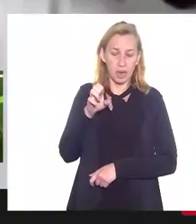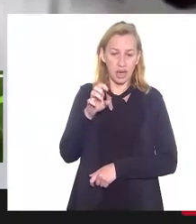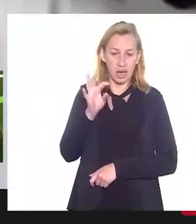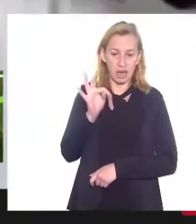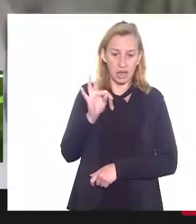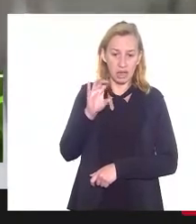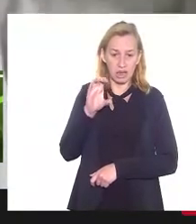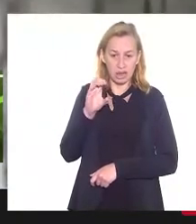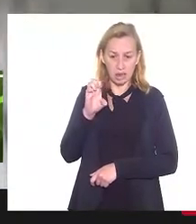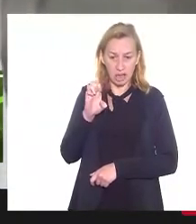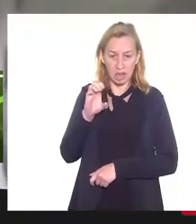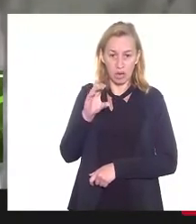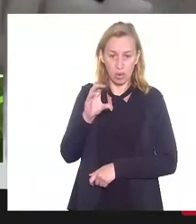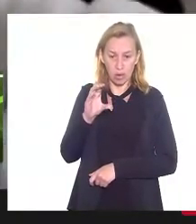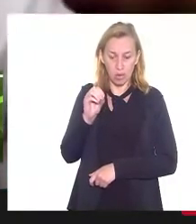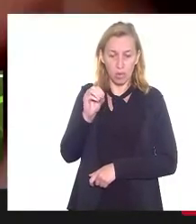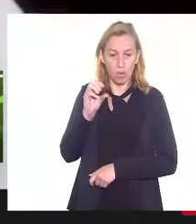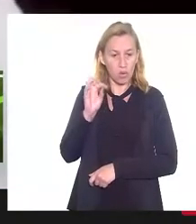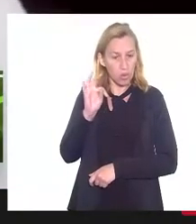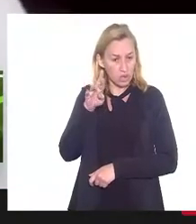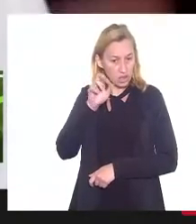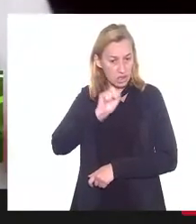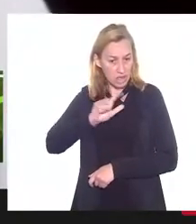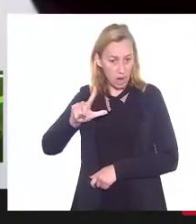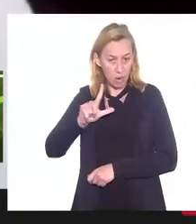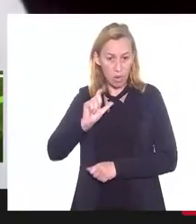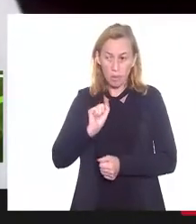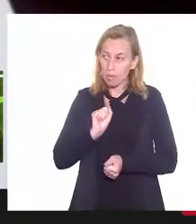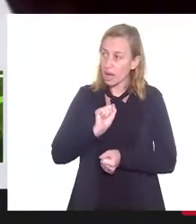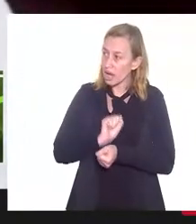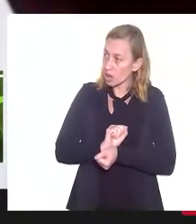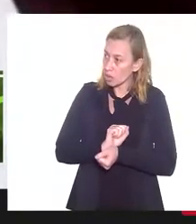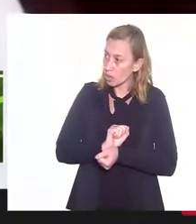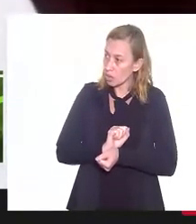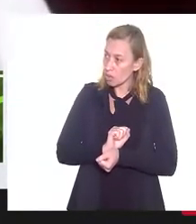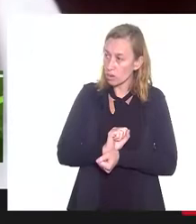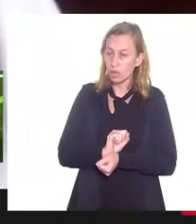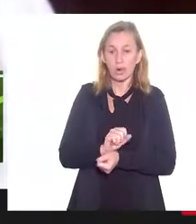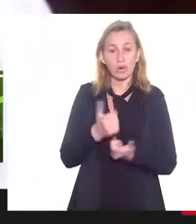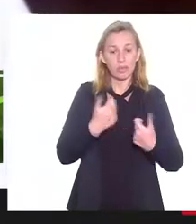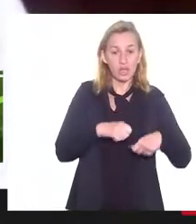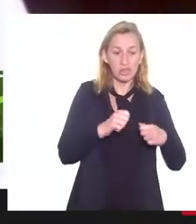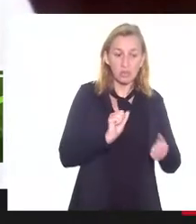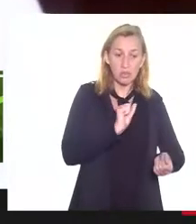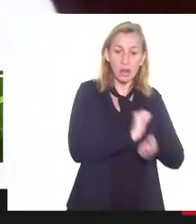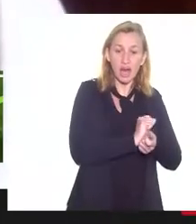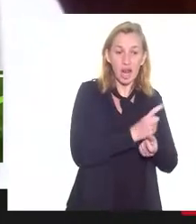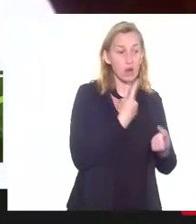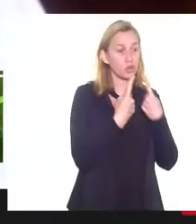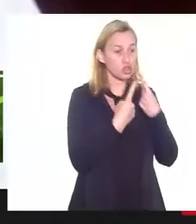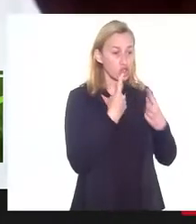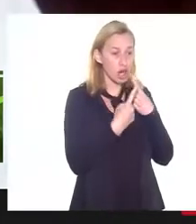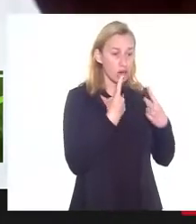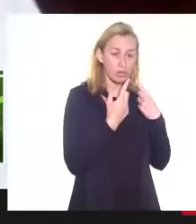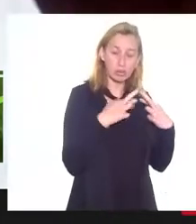parando e fazendo... tivemos que parar o nosso diálogo, o nosso